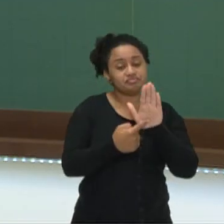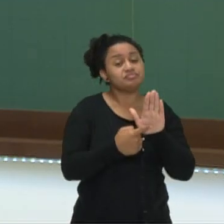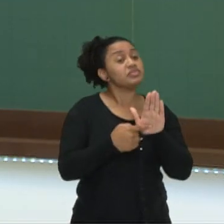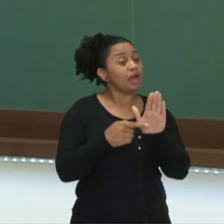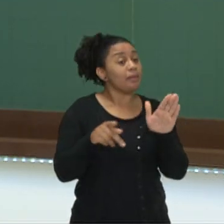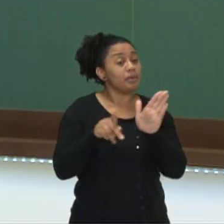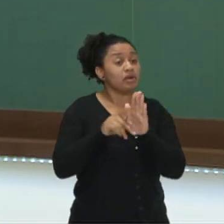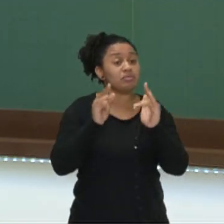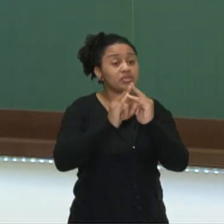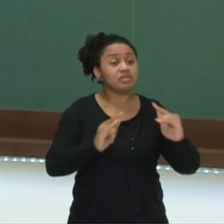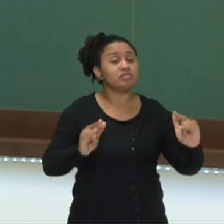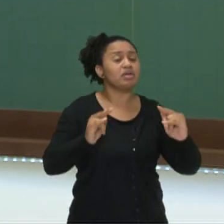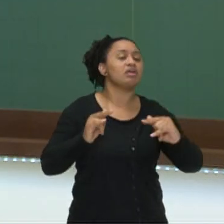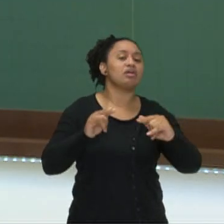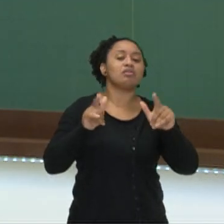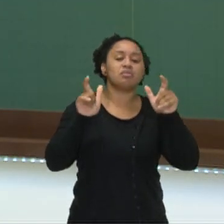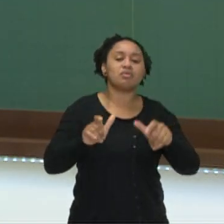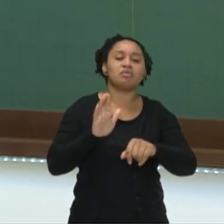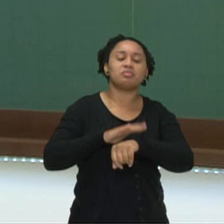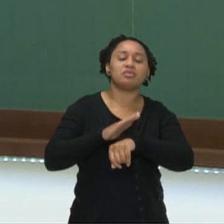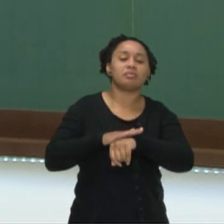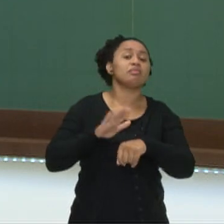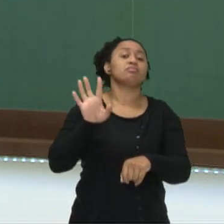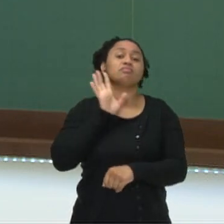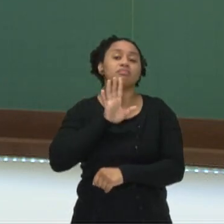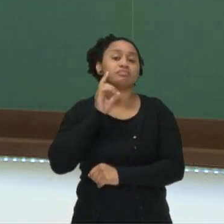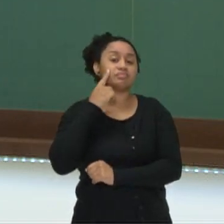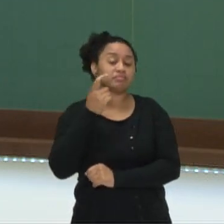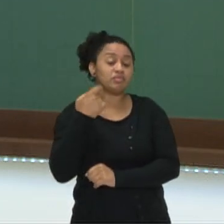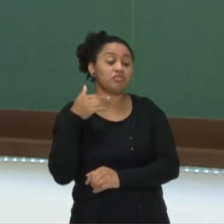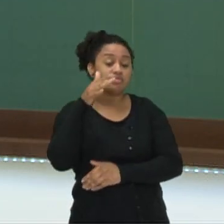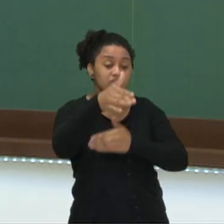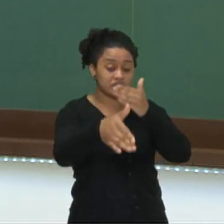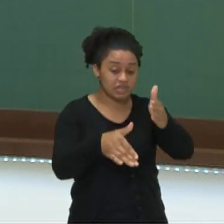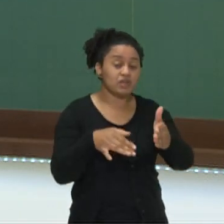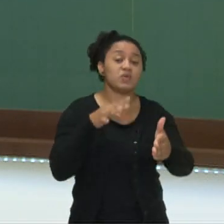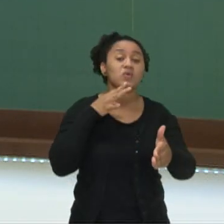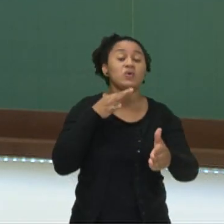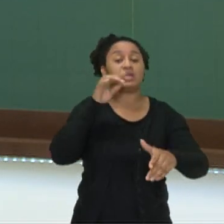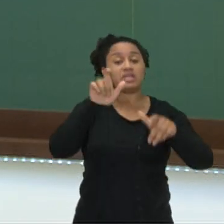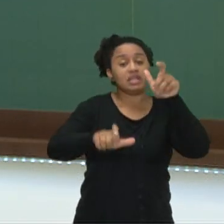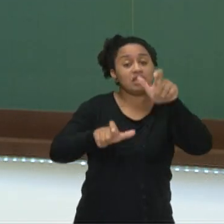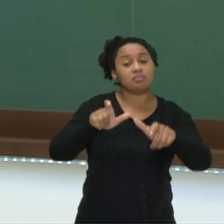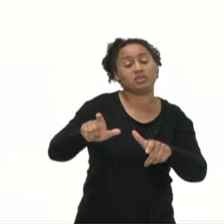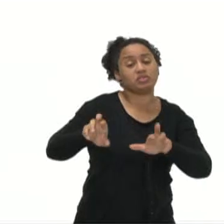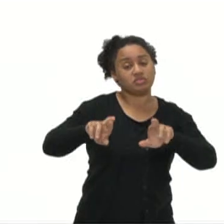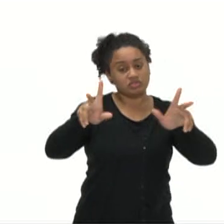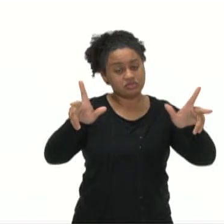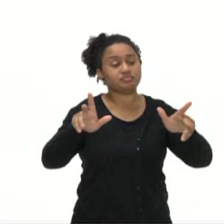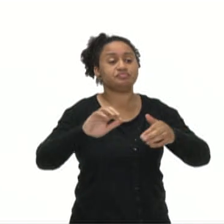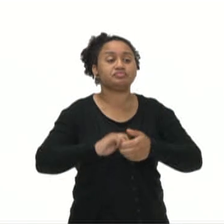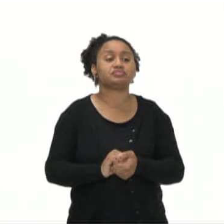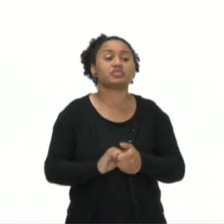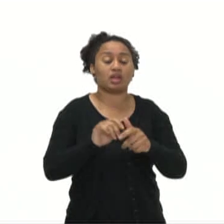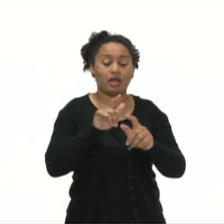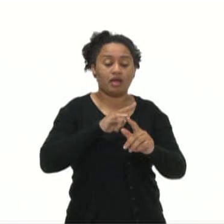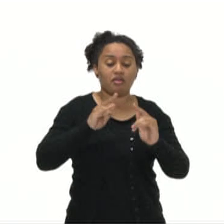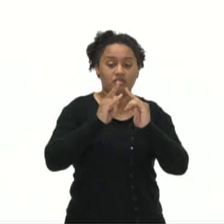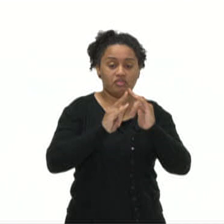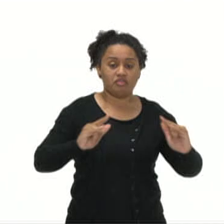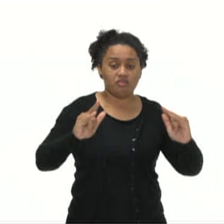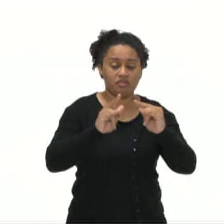era um momento bacana ali, né? Você ir na feira, conhecer pessoas novas e tudo mais, né? Em torno das maiores feiras